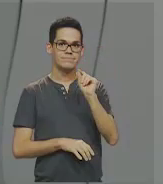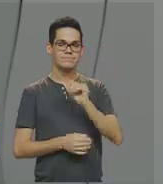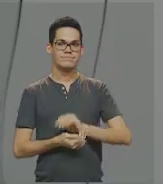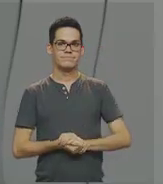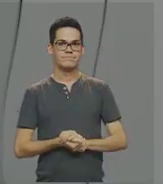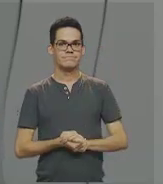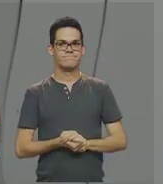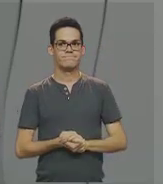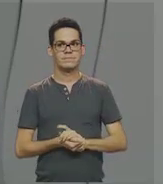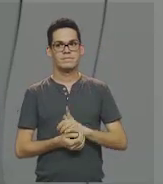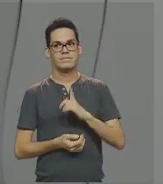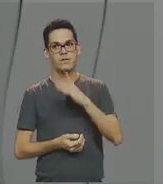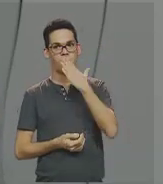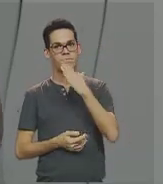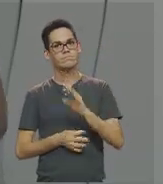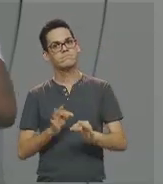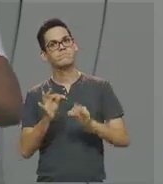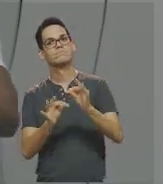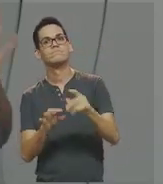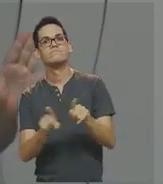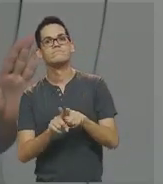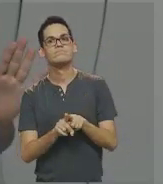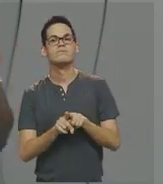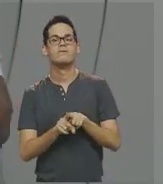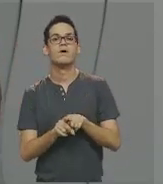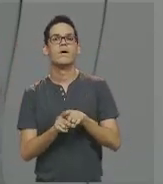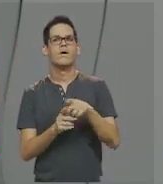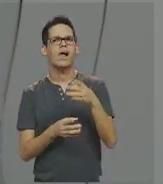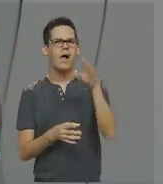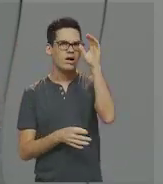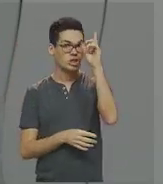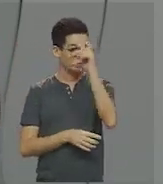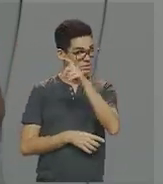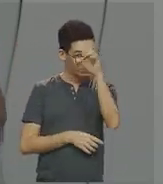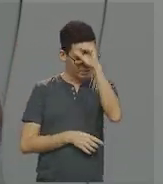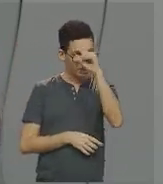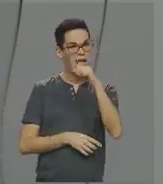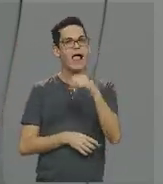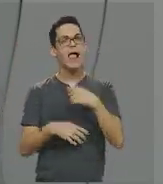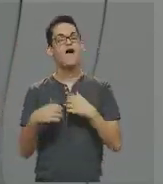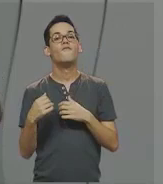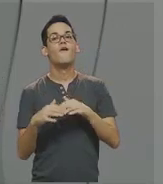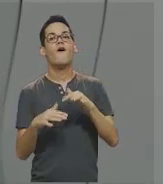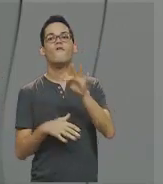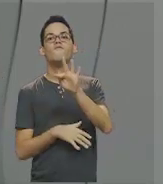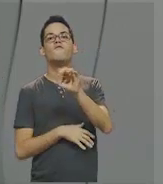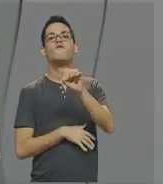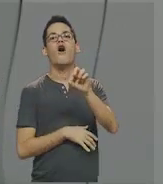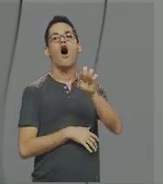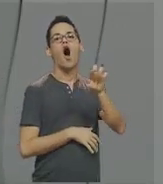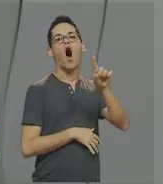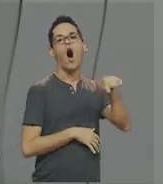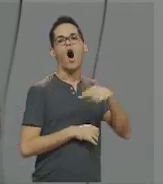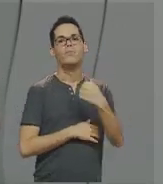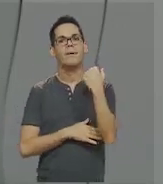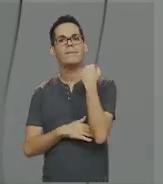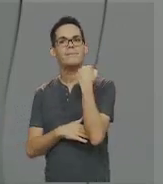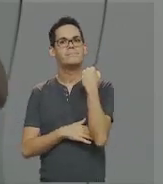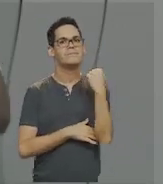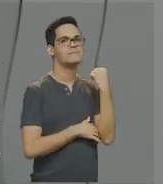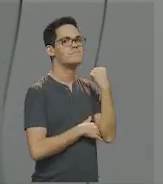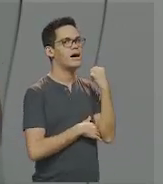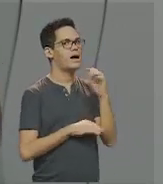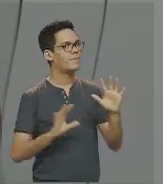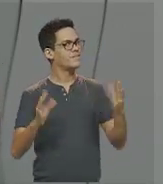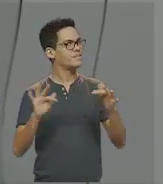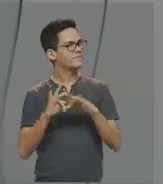do trabalho que dá aprender ela. Aprender forró aí numa festa de família não é algo tão simples assim. Né? E